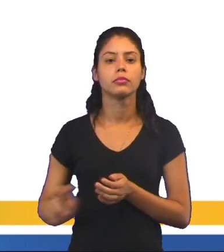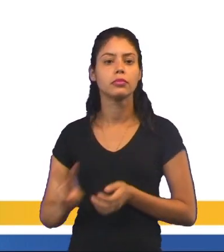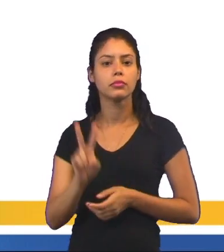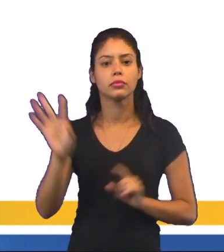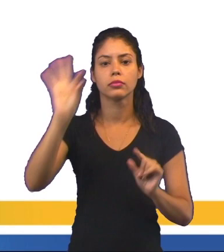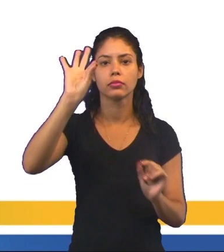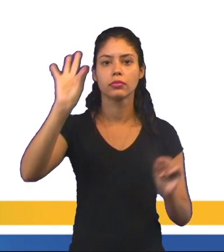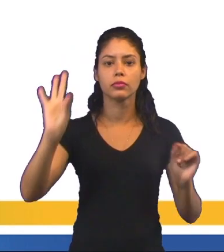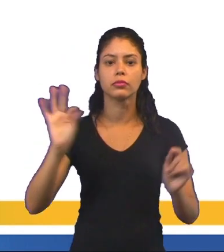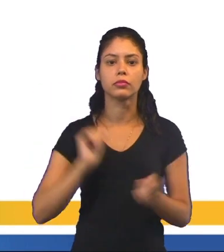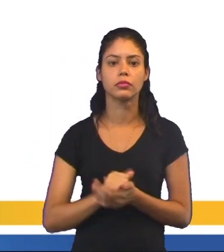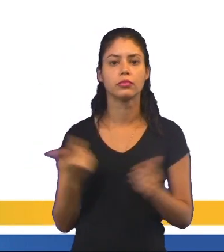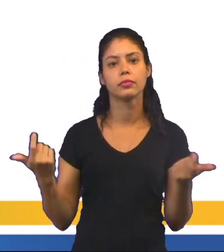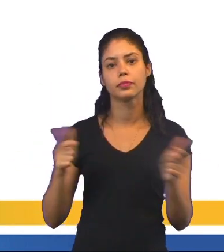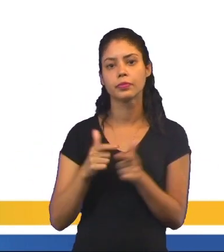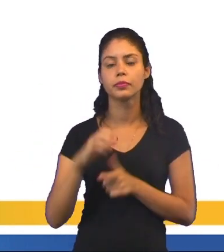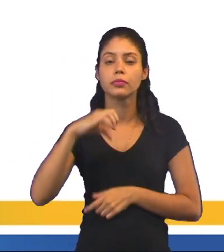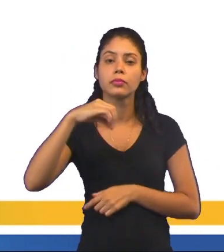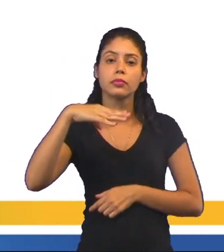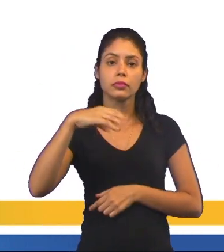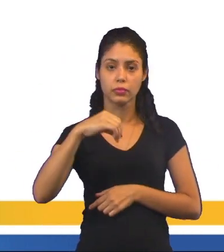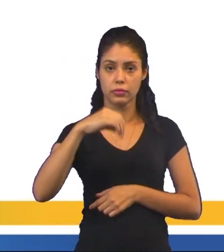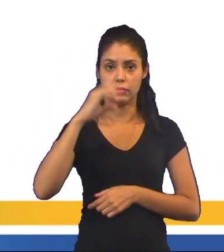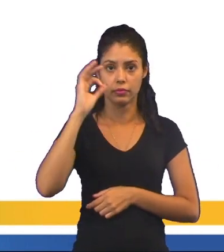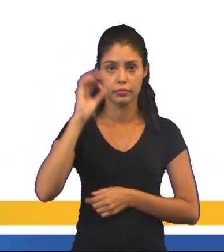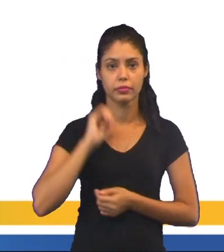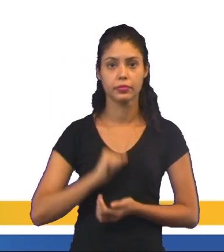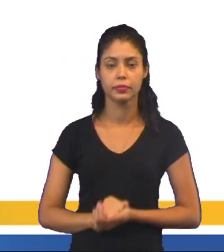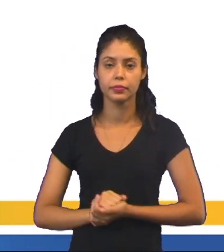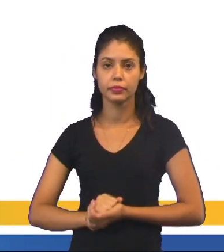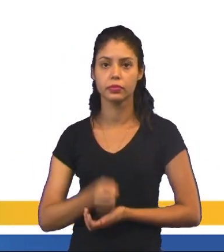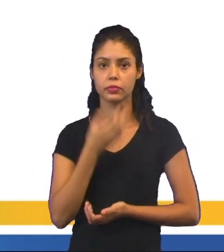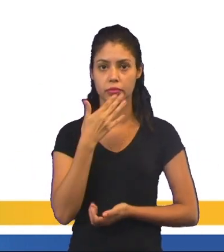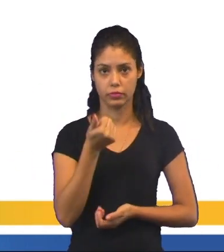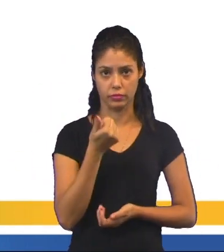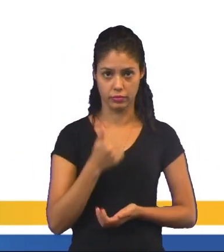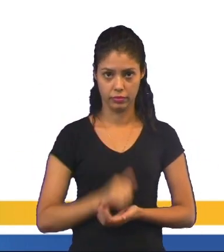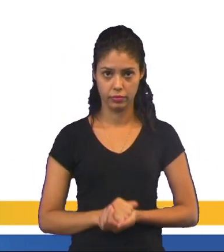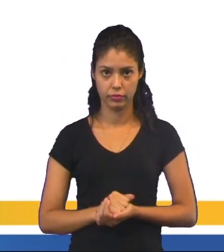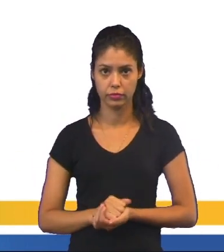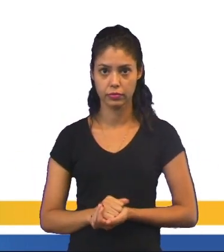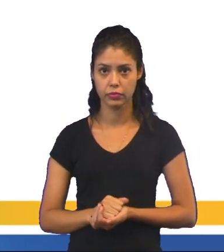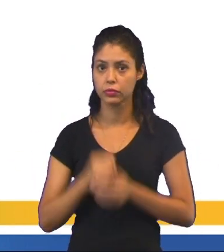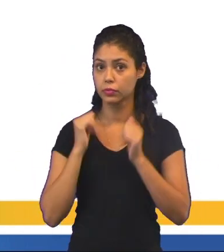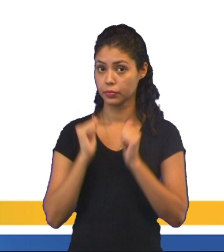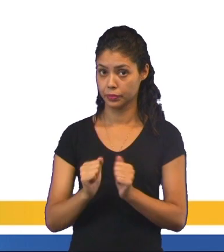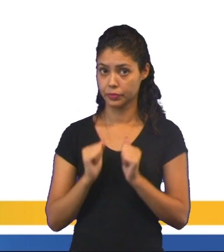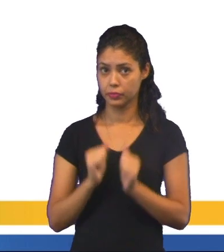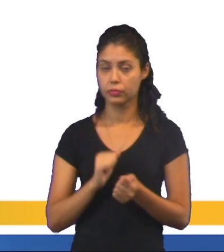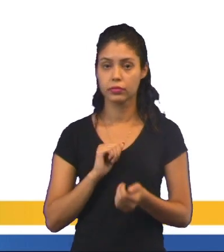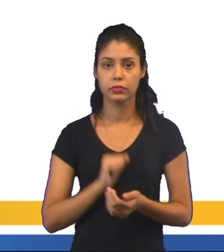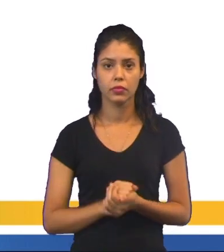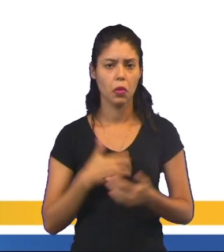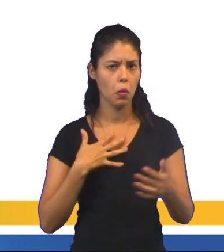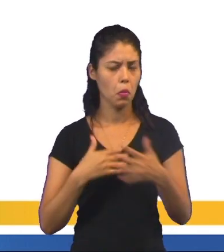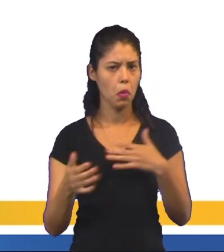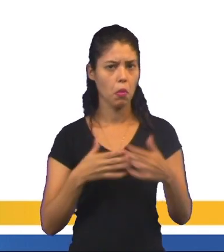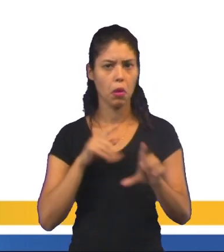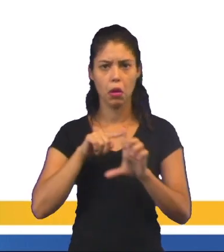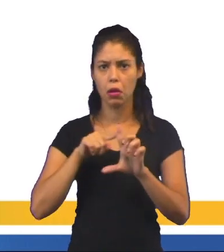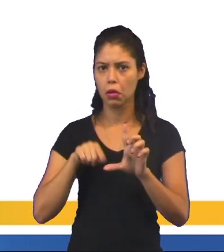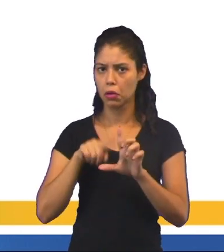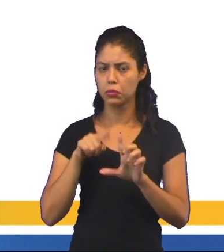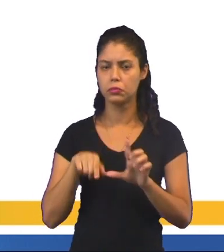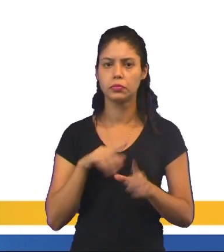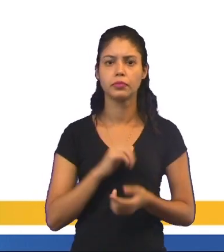o valor da inclinação é menor que 90° tudo bem ele poderia ser qualquer